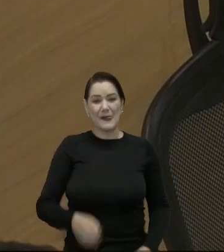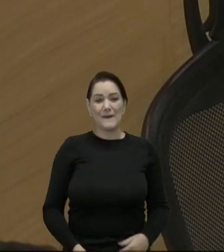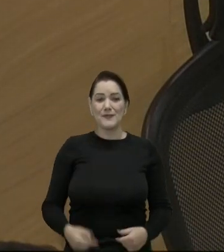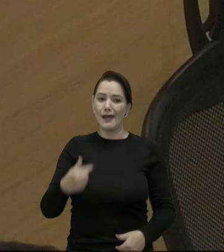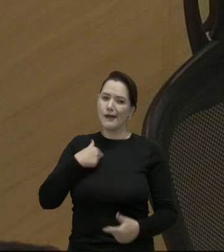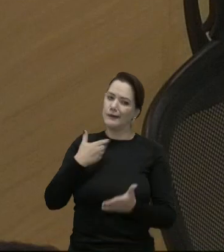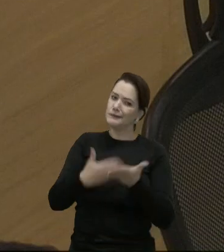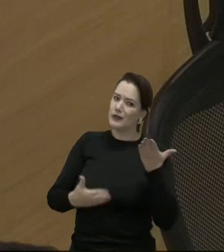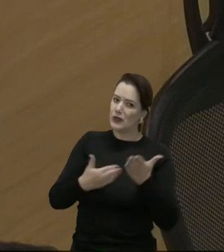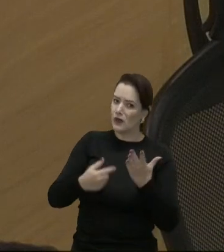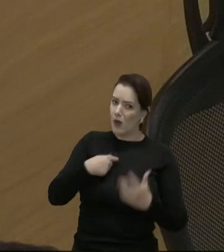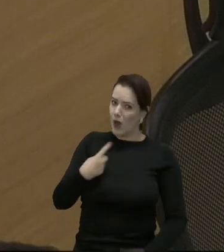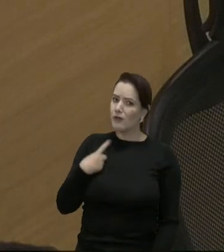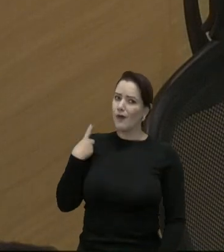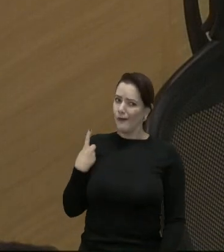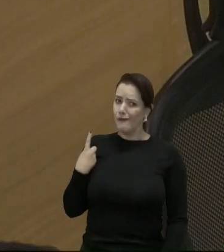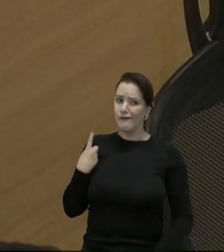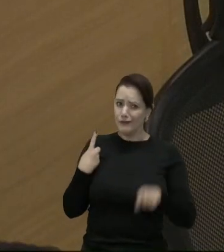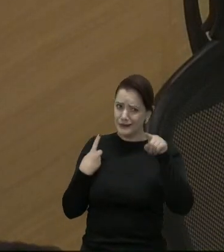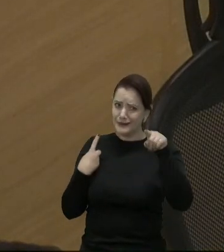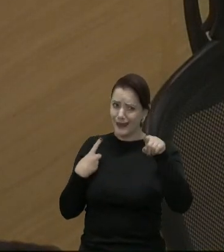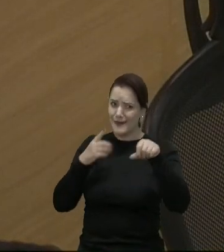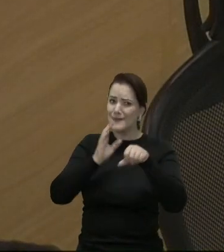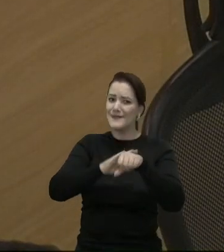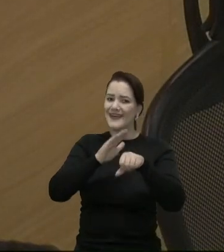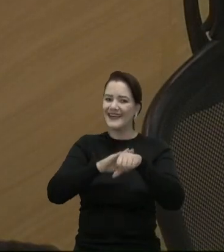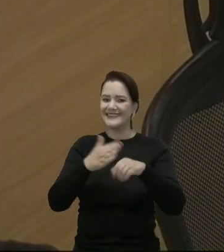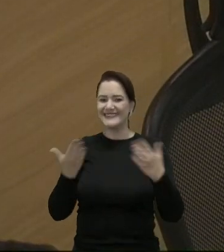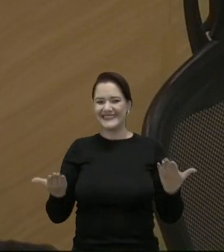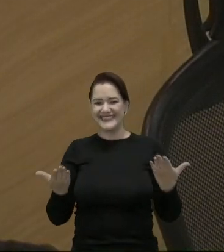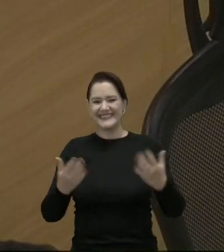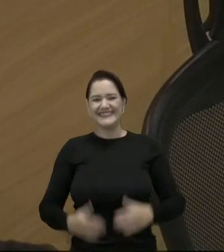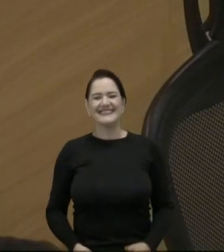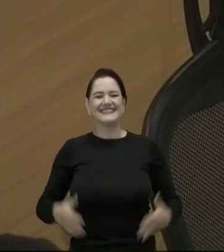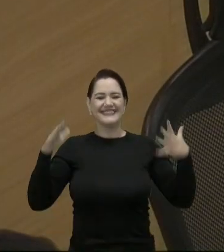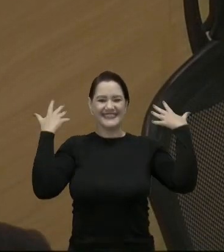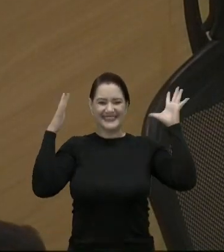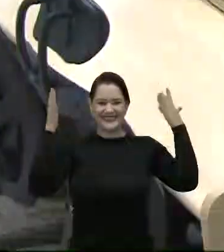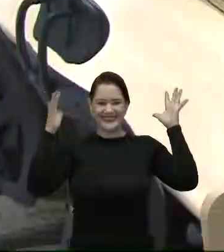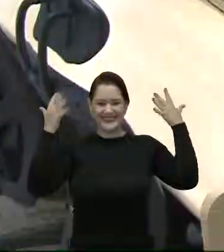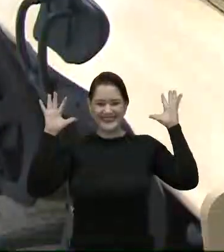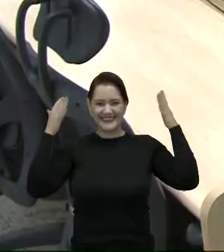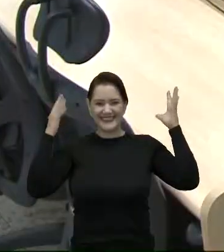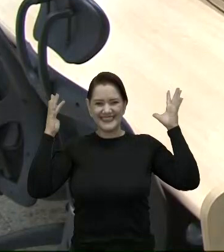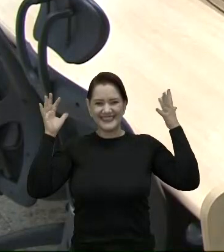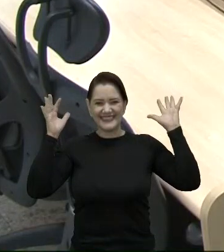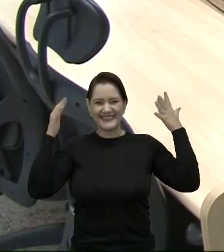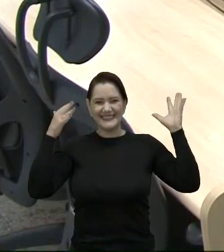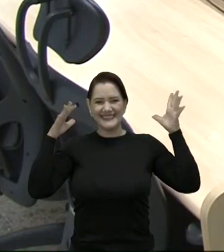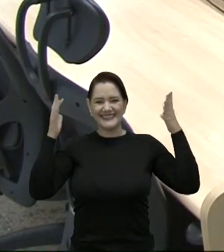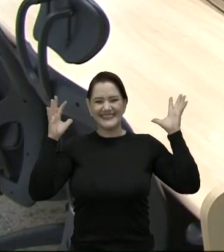tenho um, Ivete, você deve ter mais. A Ivete, a nossa salva palmas.